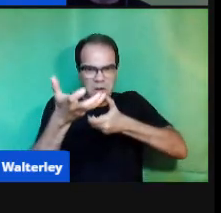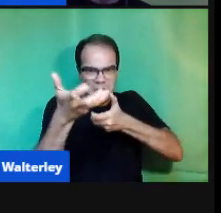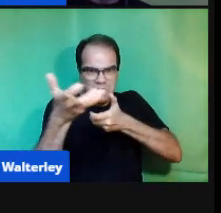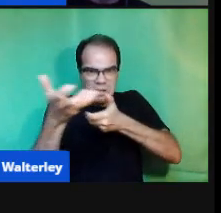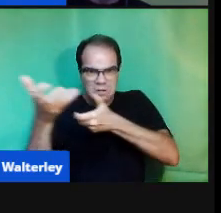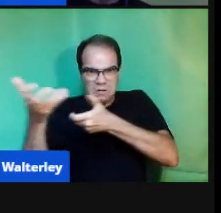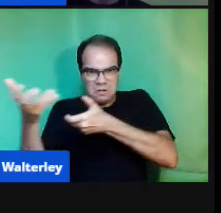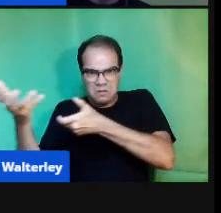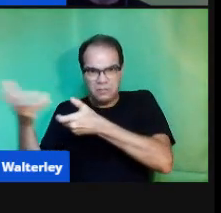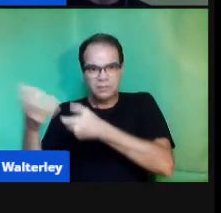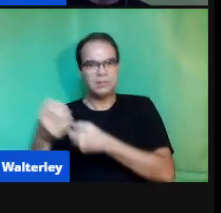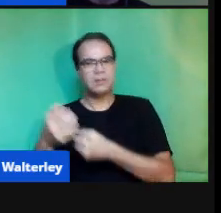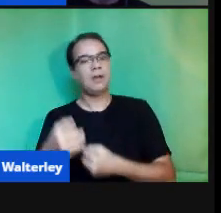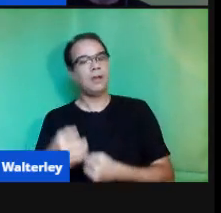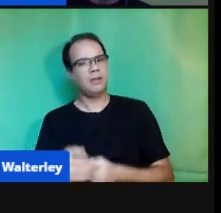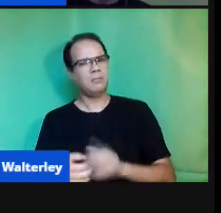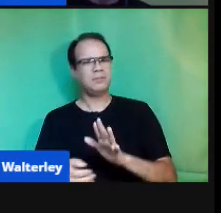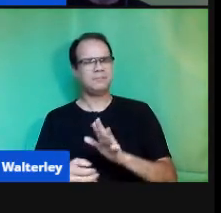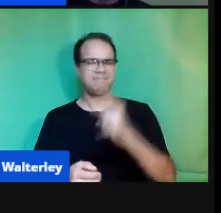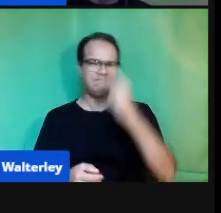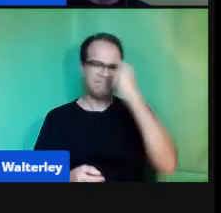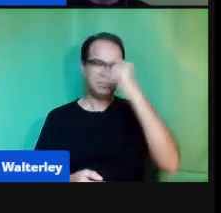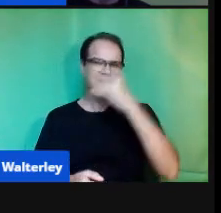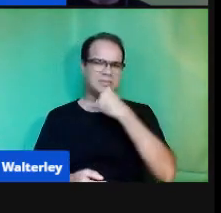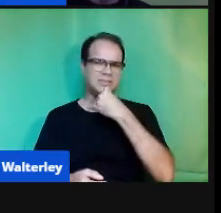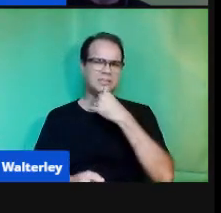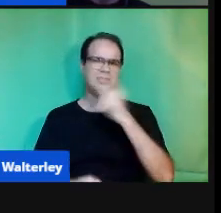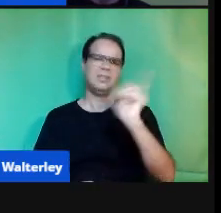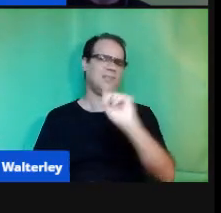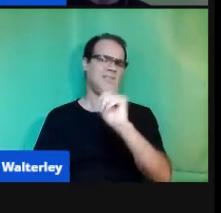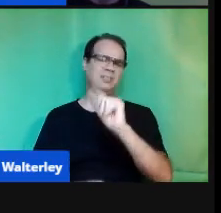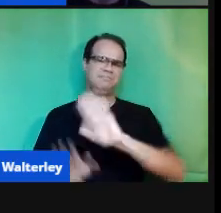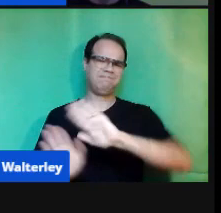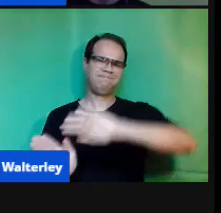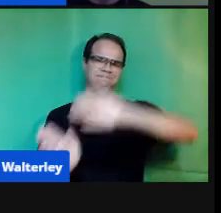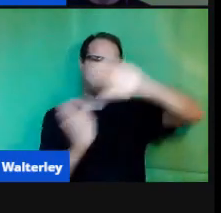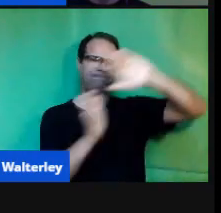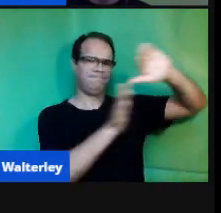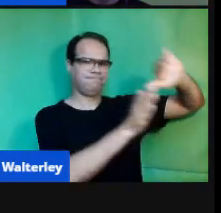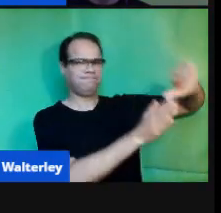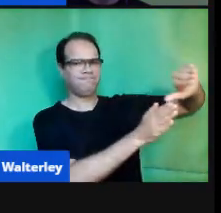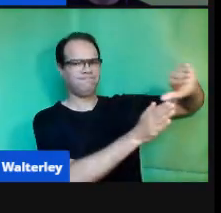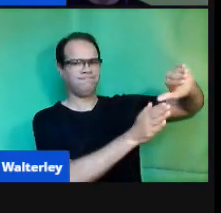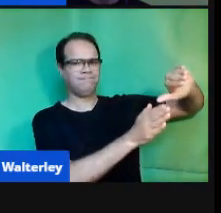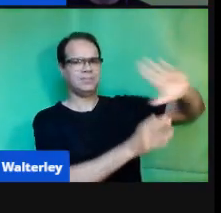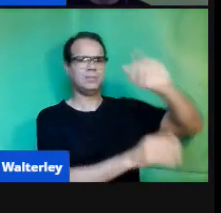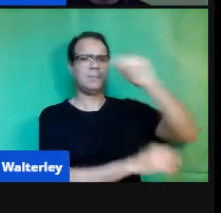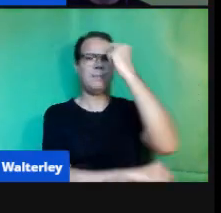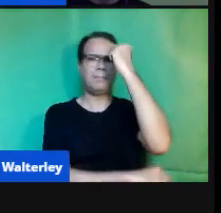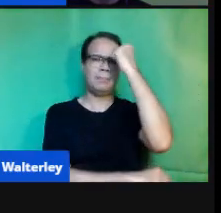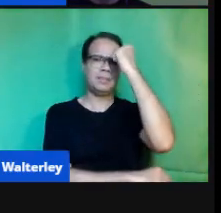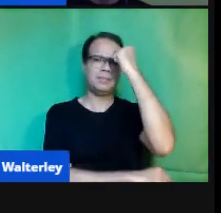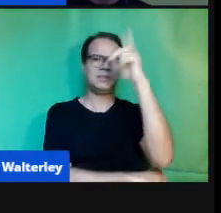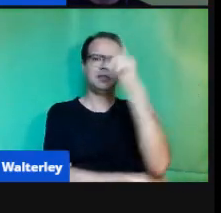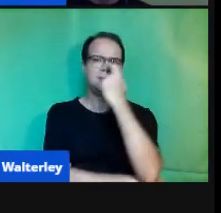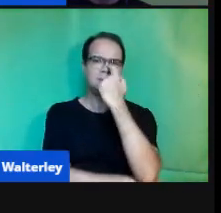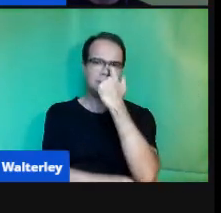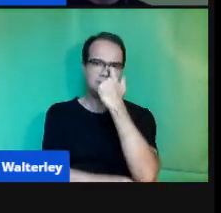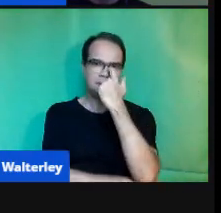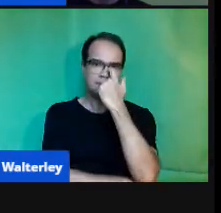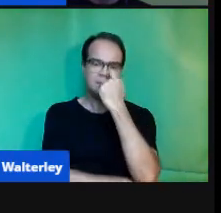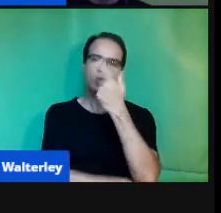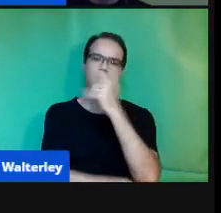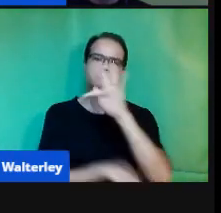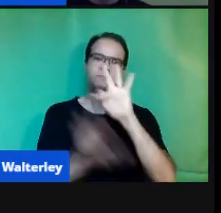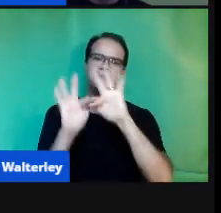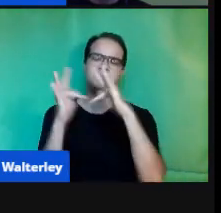Não, mas isso ia ficar meio triste. Eu não quero fazer um filme triste. Então pensei, por que me convidaram para falar em